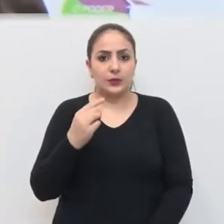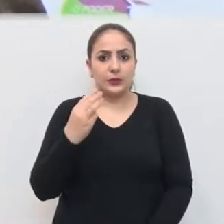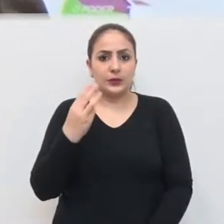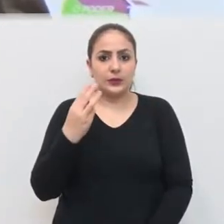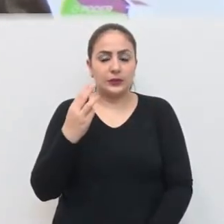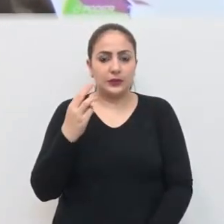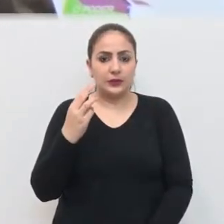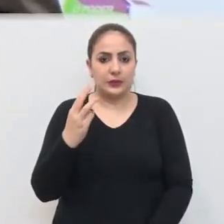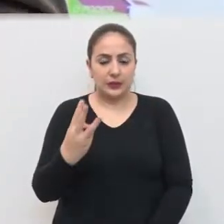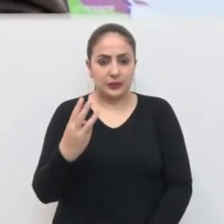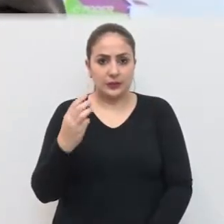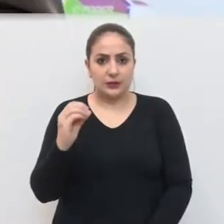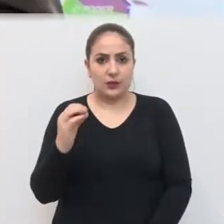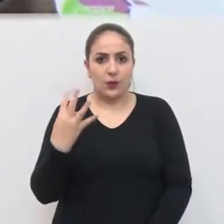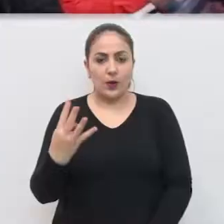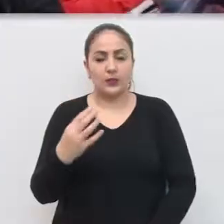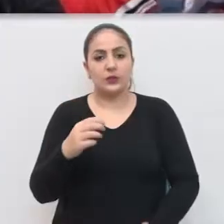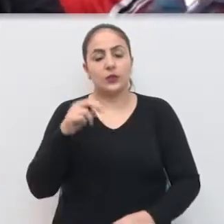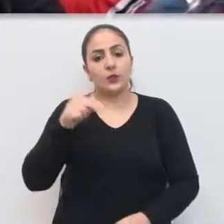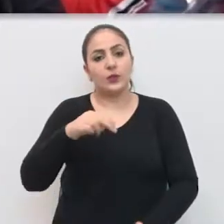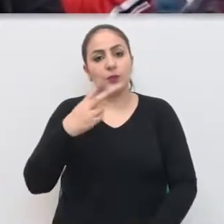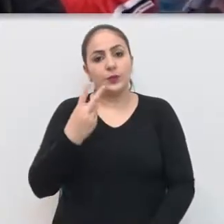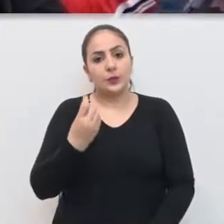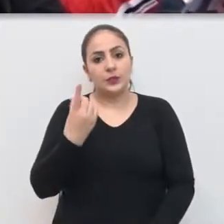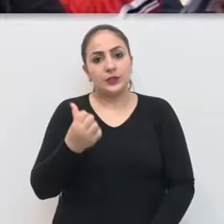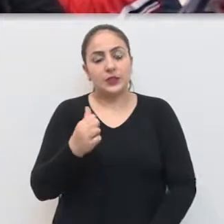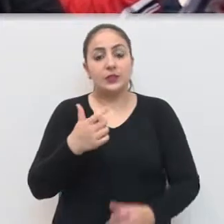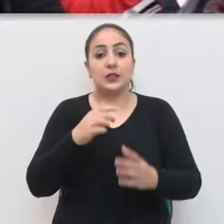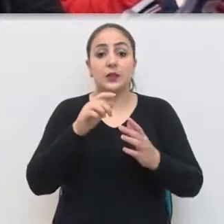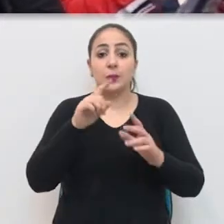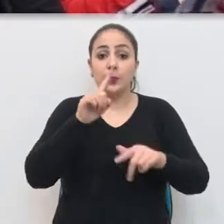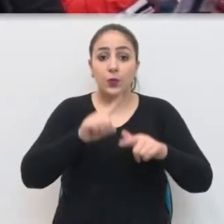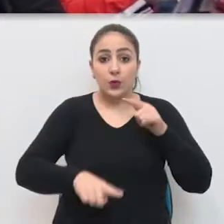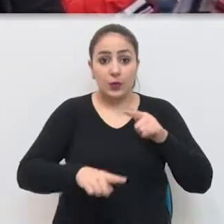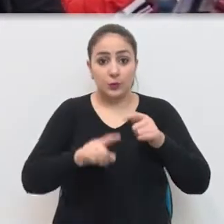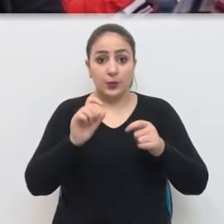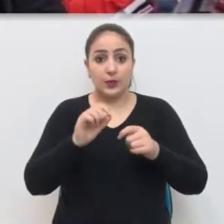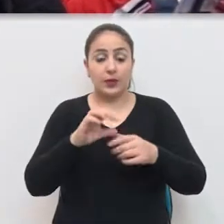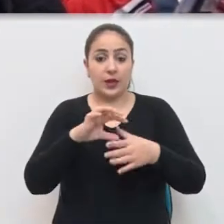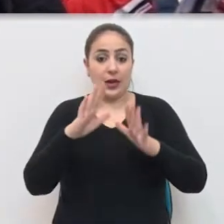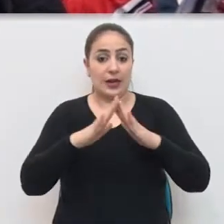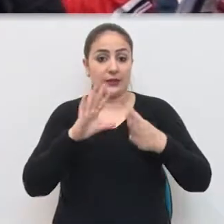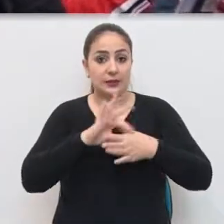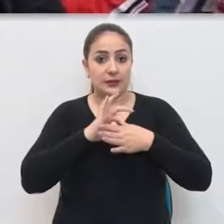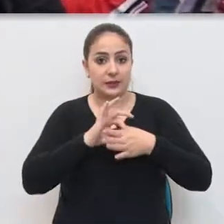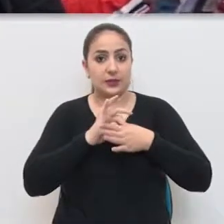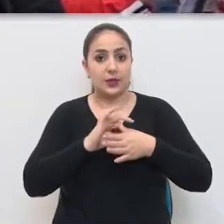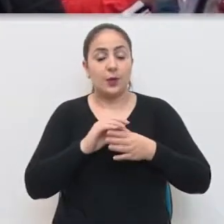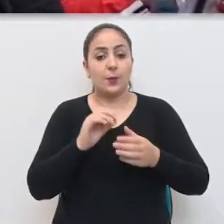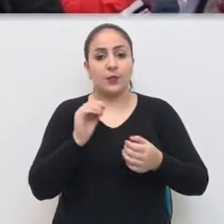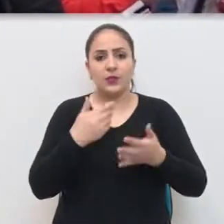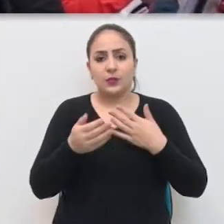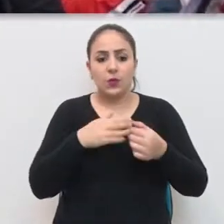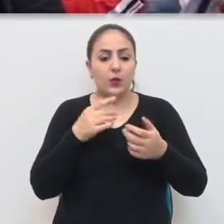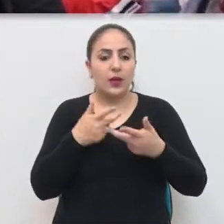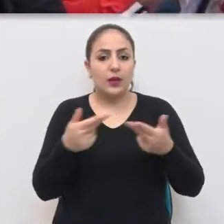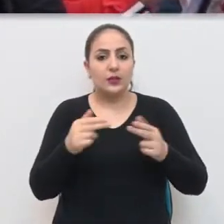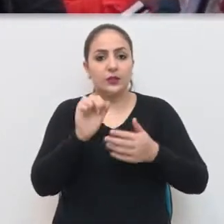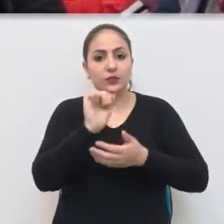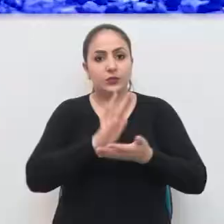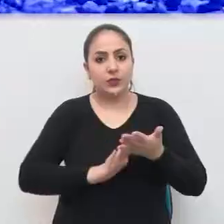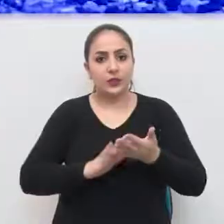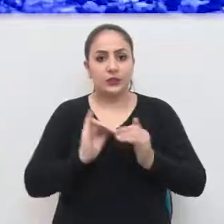53.304 de novembro de 2016, que proíbe açougues de realizarem qualquer atividade industrial e de abate